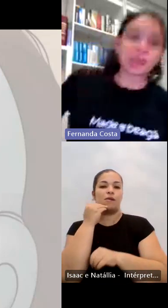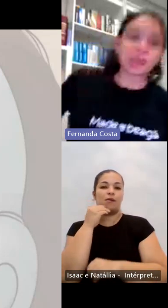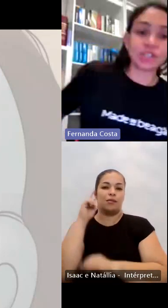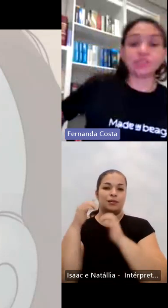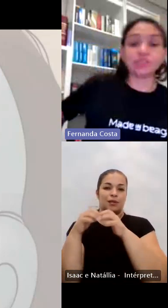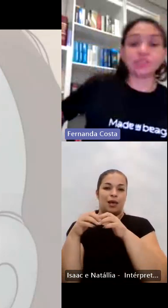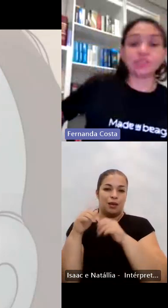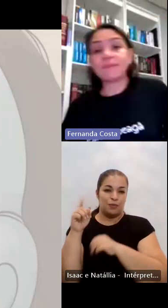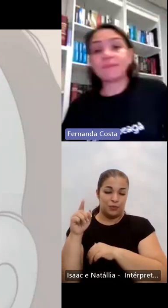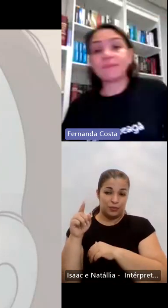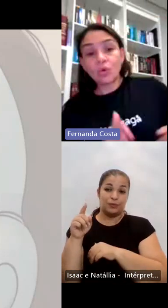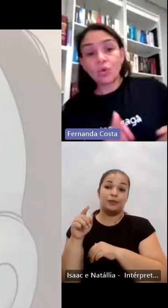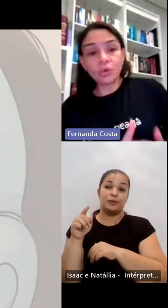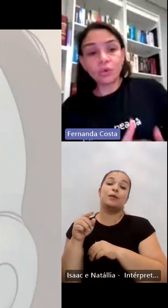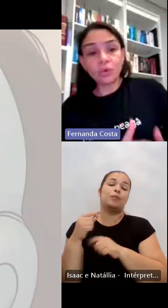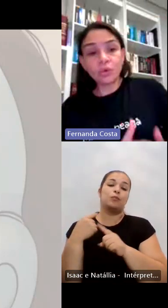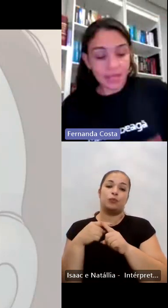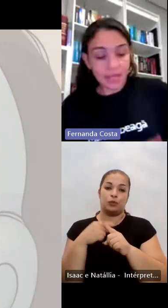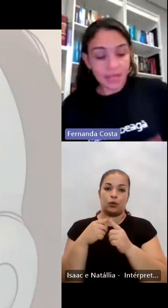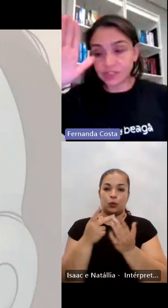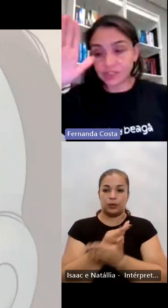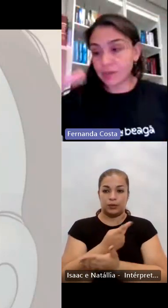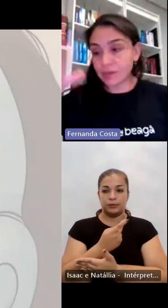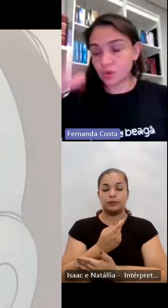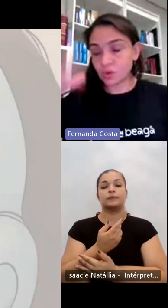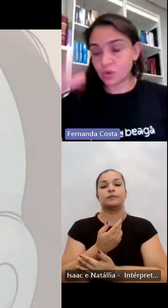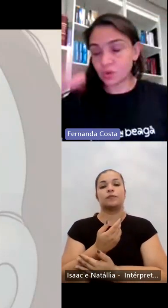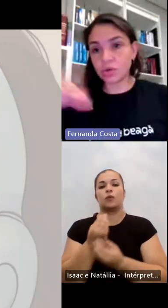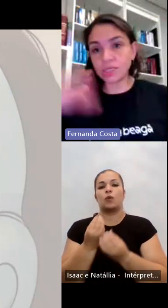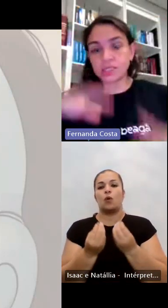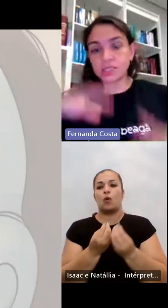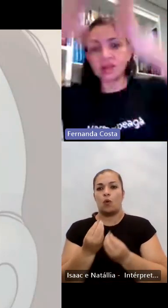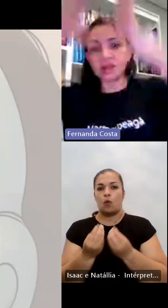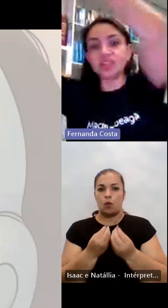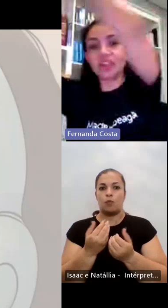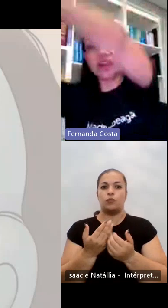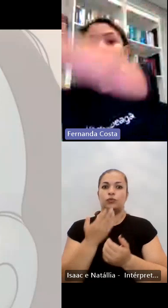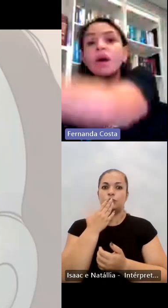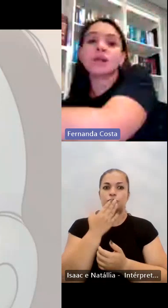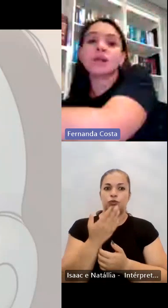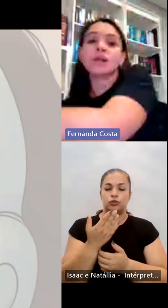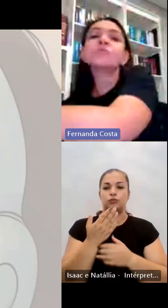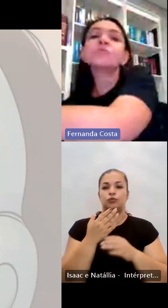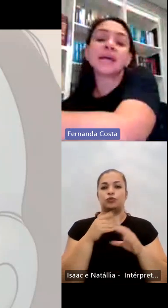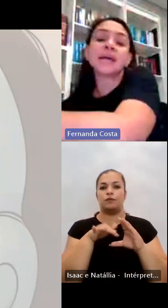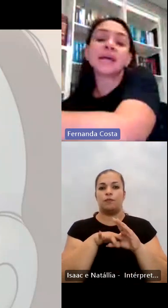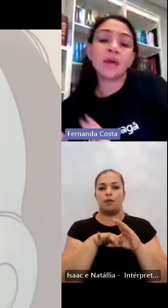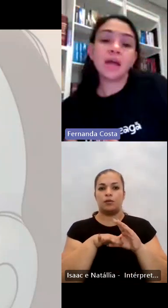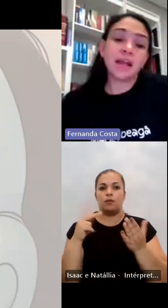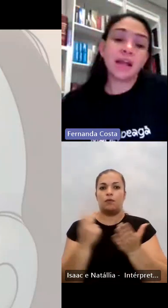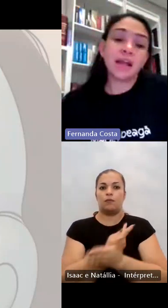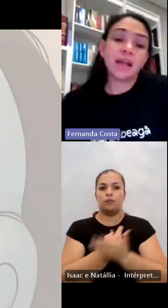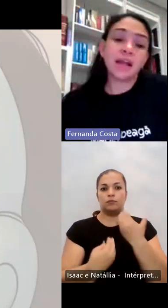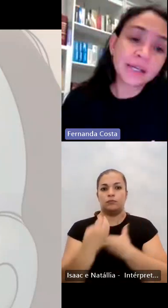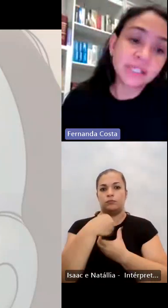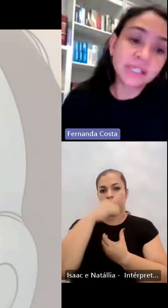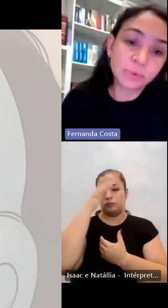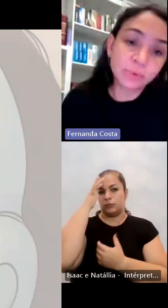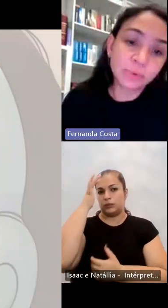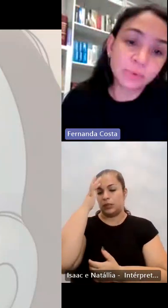próxima parte que a gente vai falar? Como que essas vibrações sonoras, elas chegam até o nosso cérebro? Elas